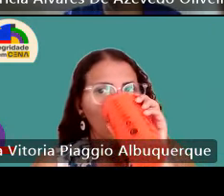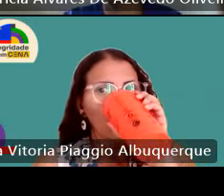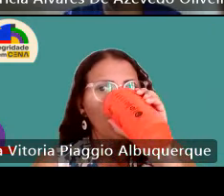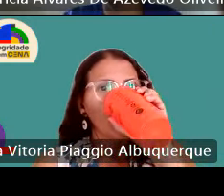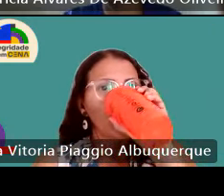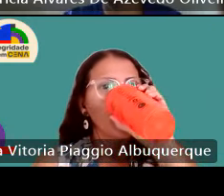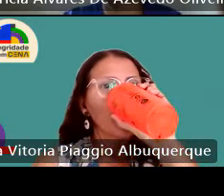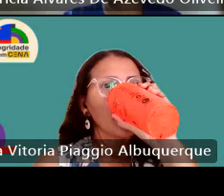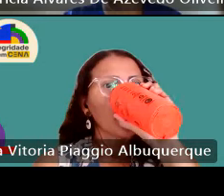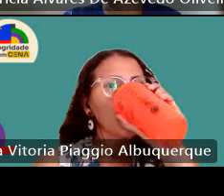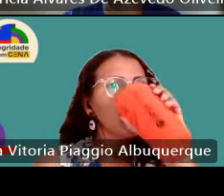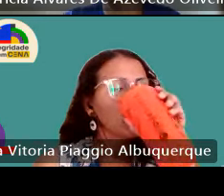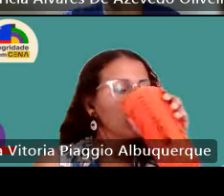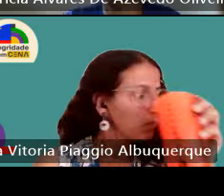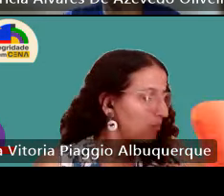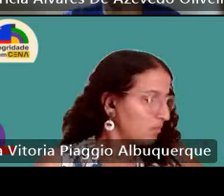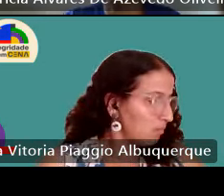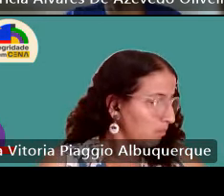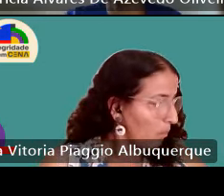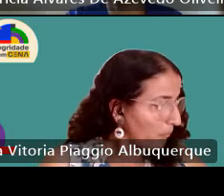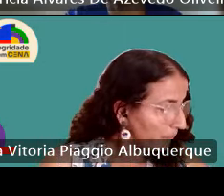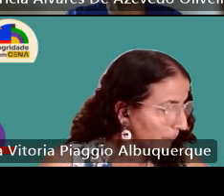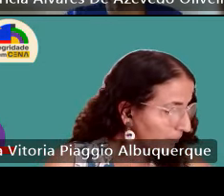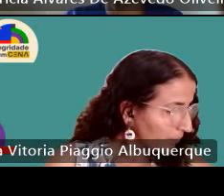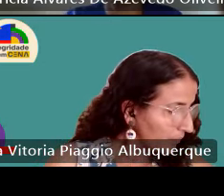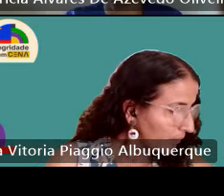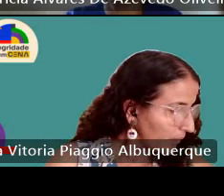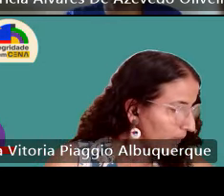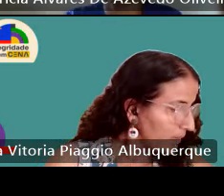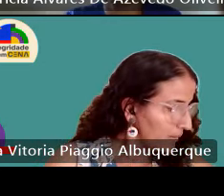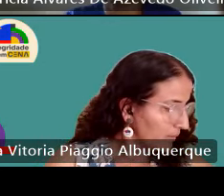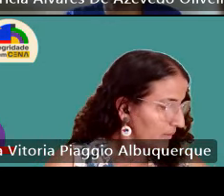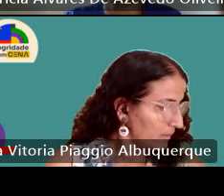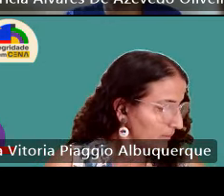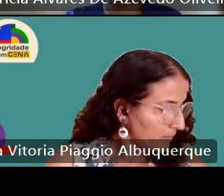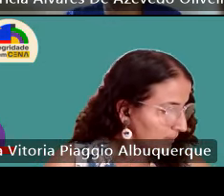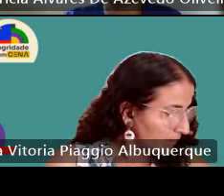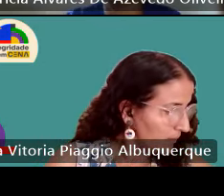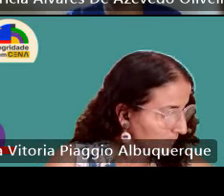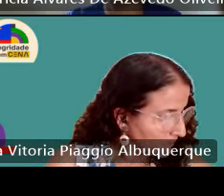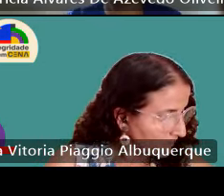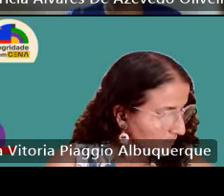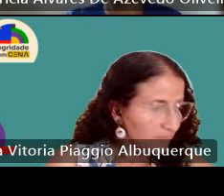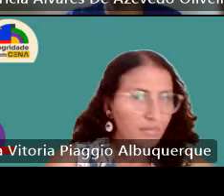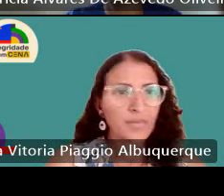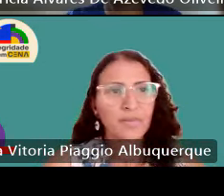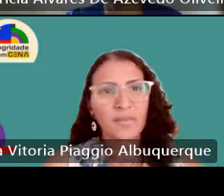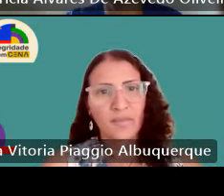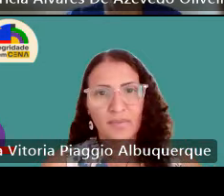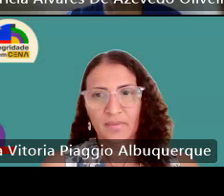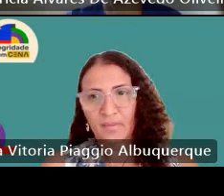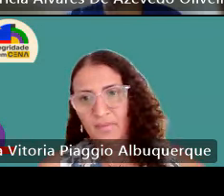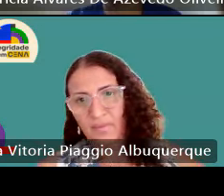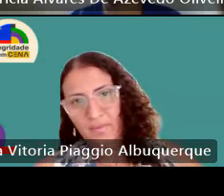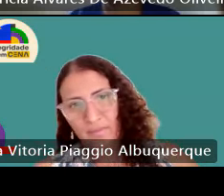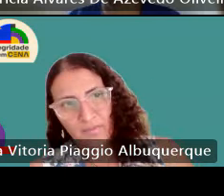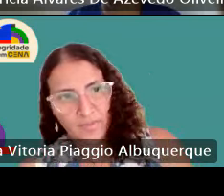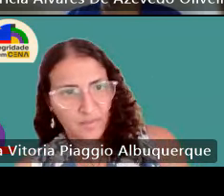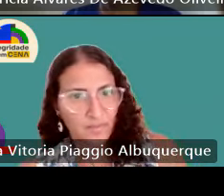determinadas medidas que vão nos resguardar E aí é sobre elas que que eu vou falar aqui um pouquinho né